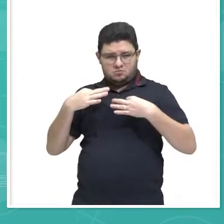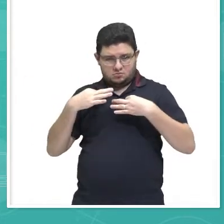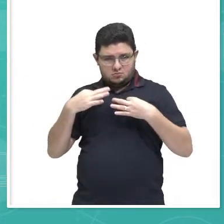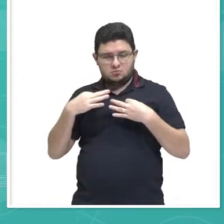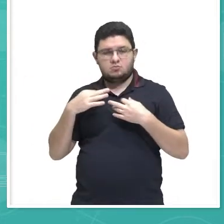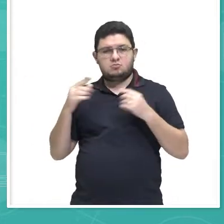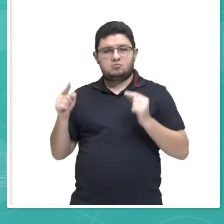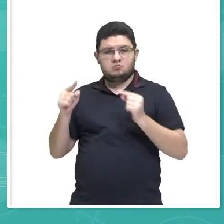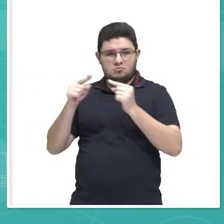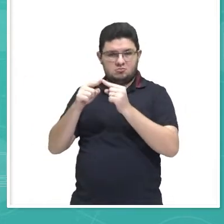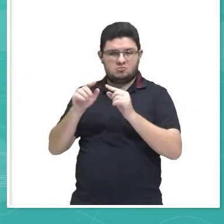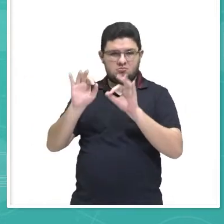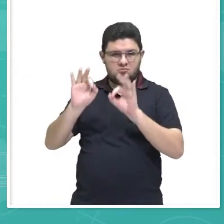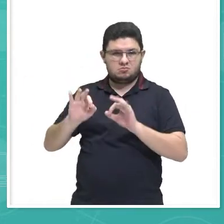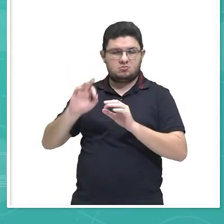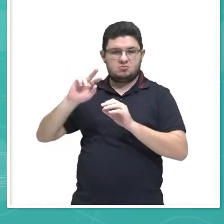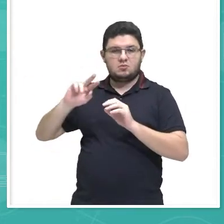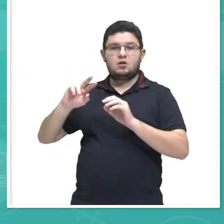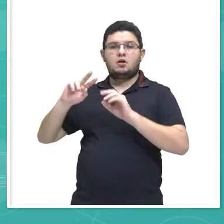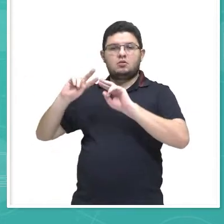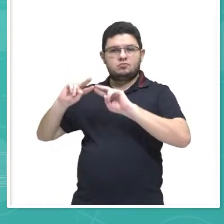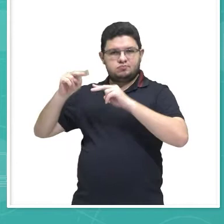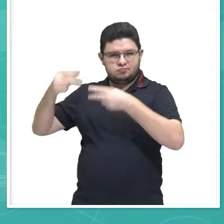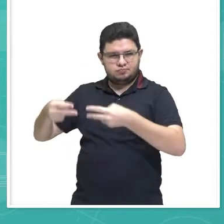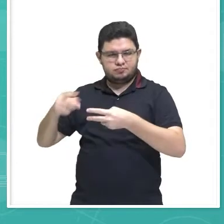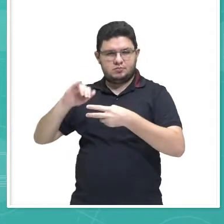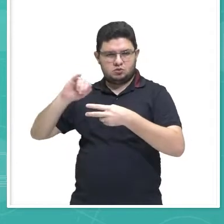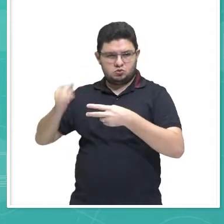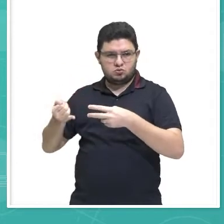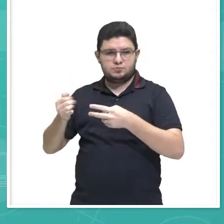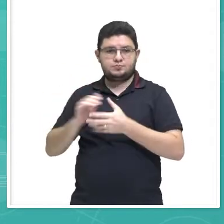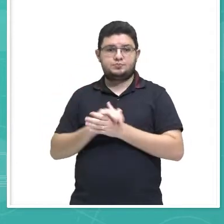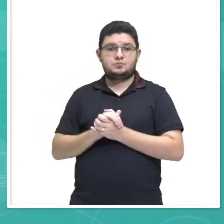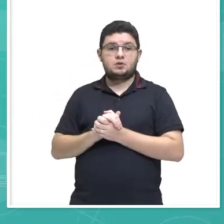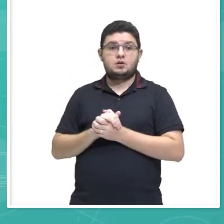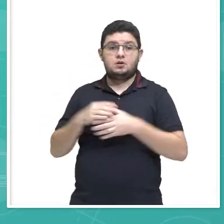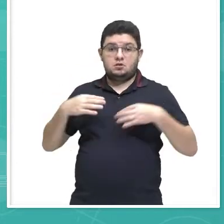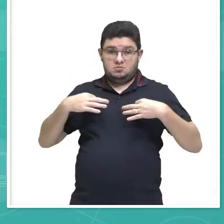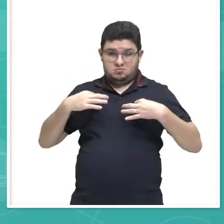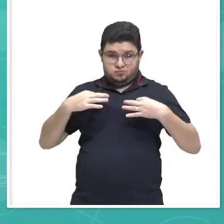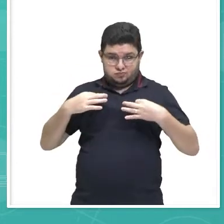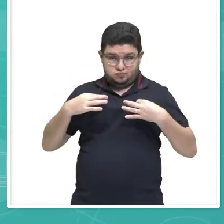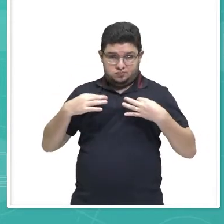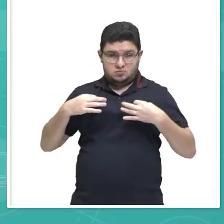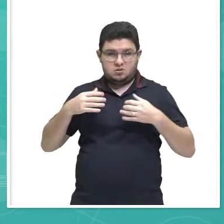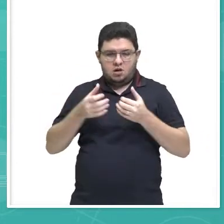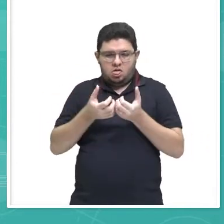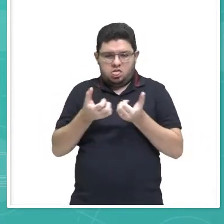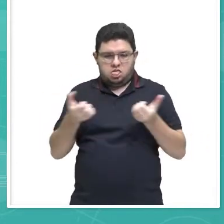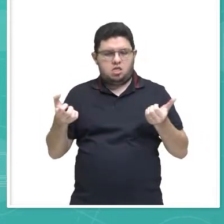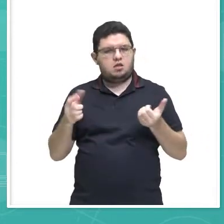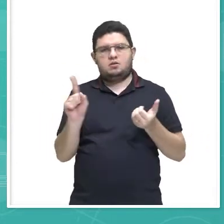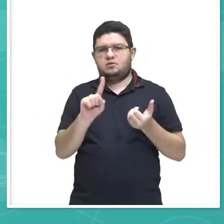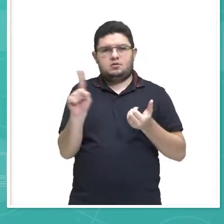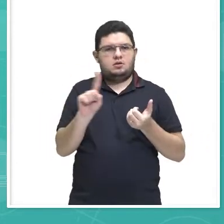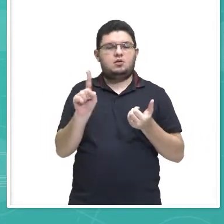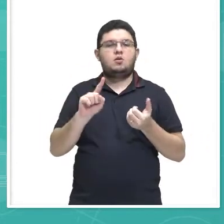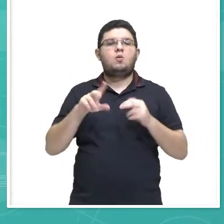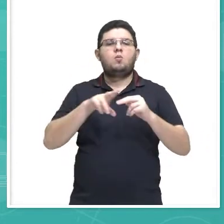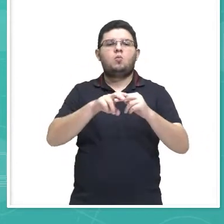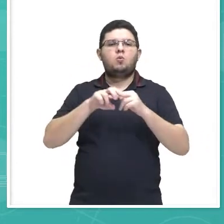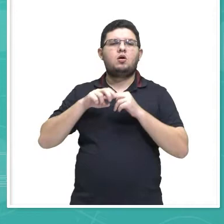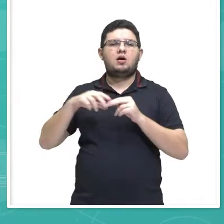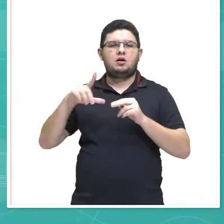reforçado, porque o movimento, né, das técnicas do judô exige muito puxão, exige